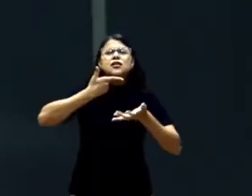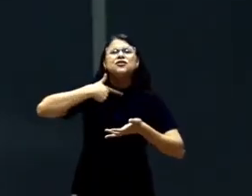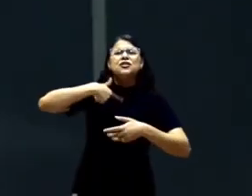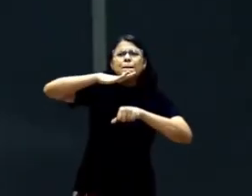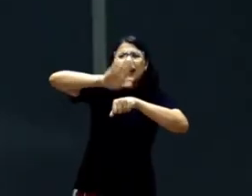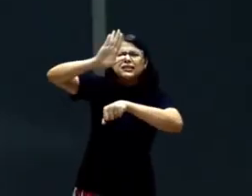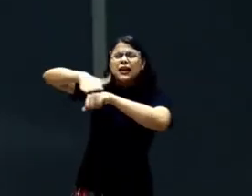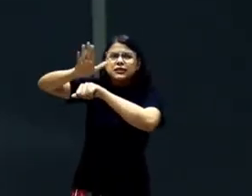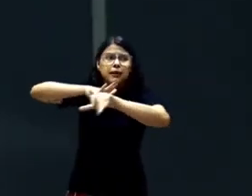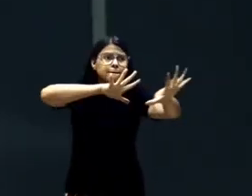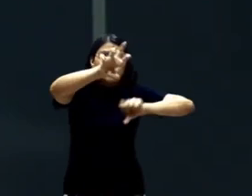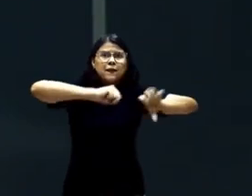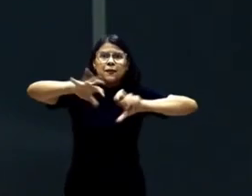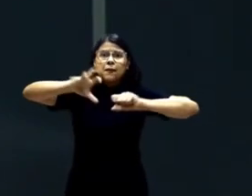escraviza.